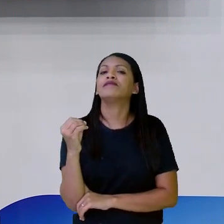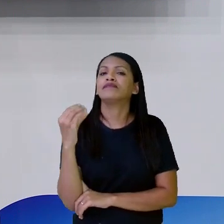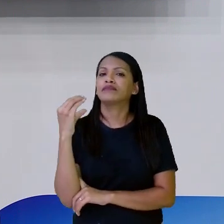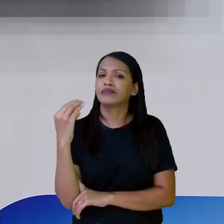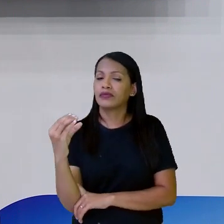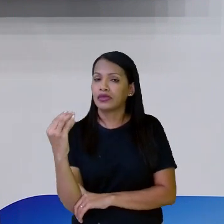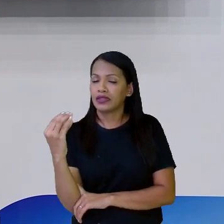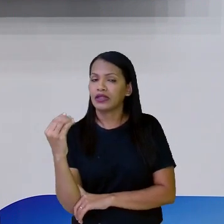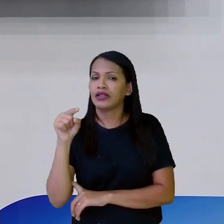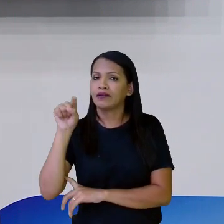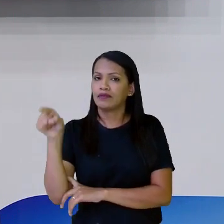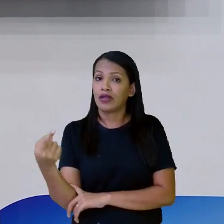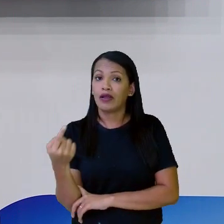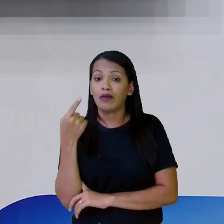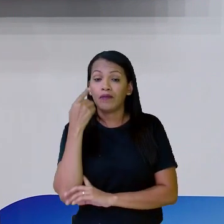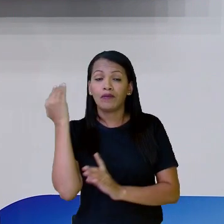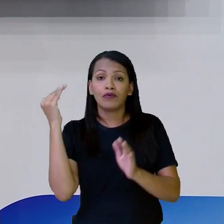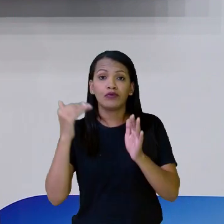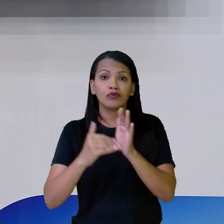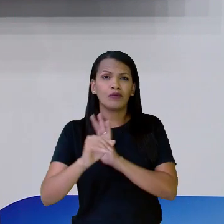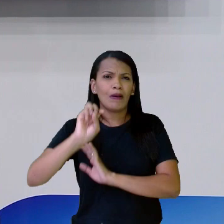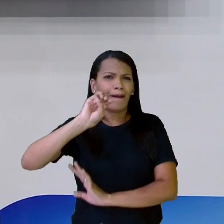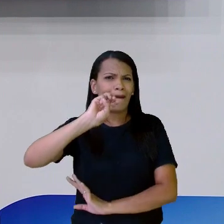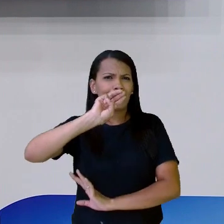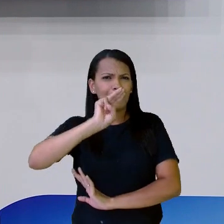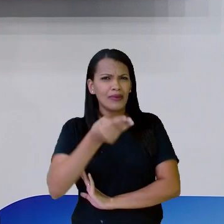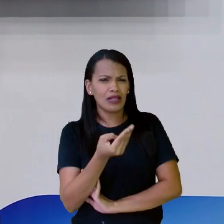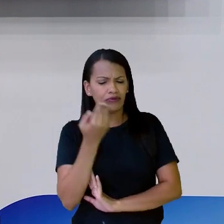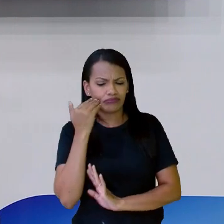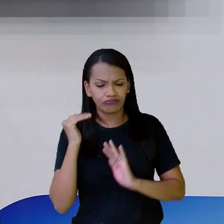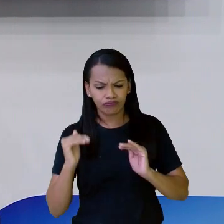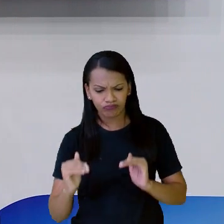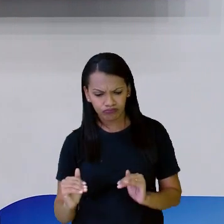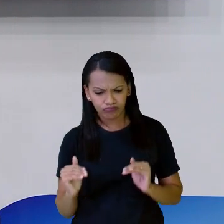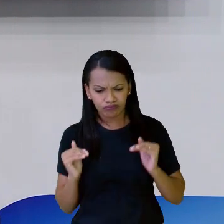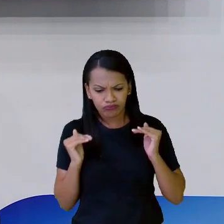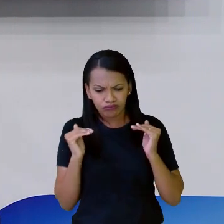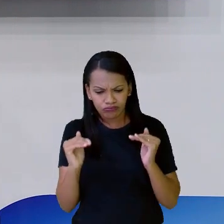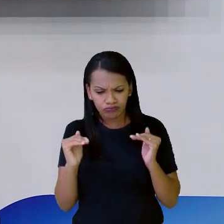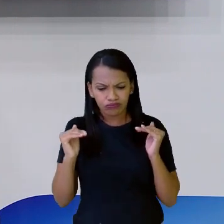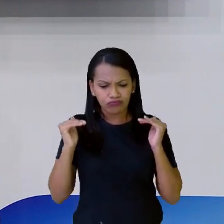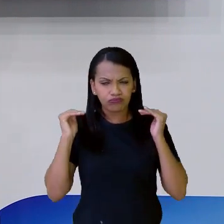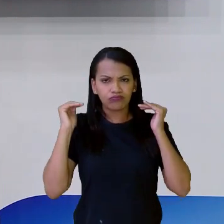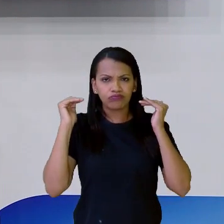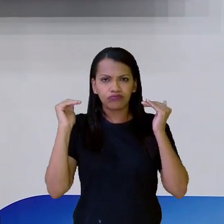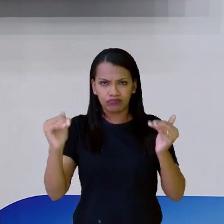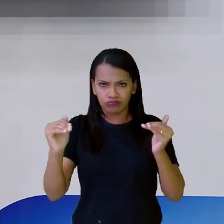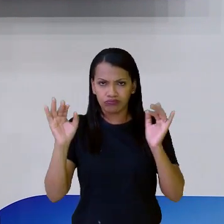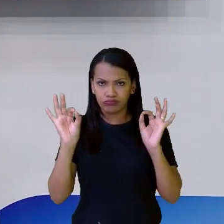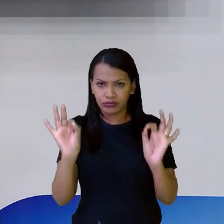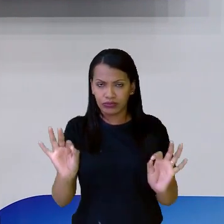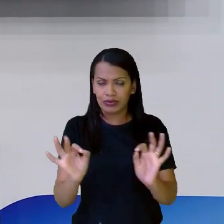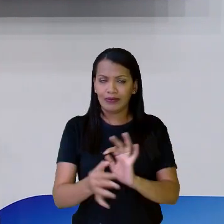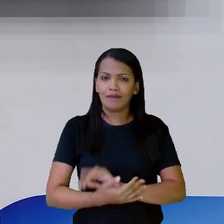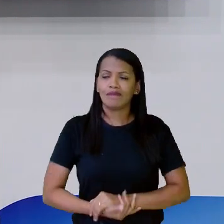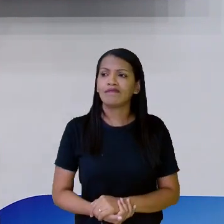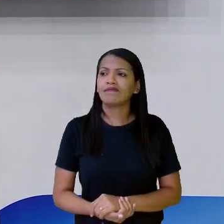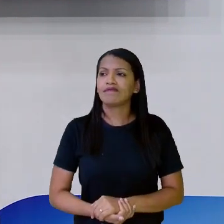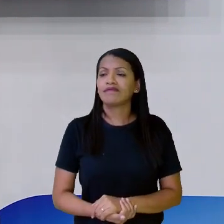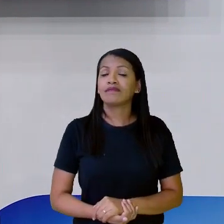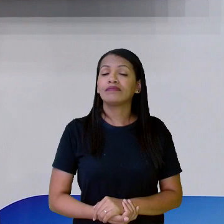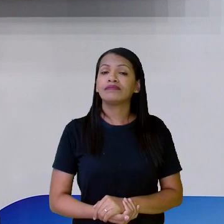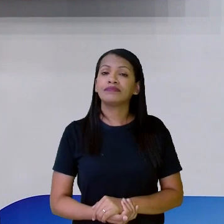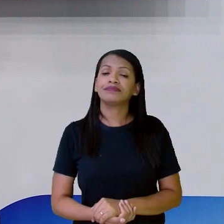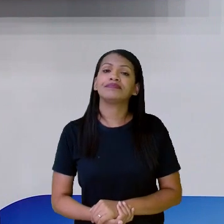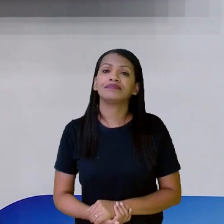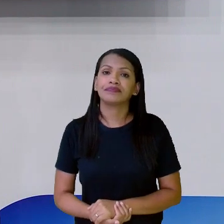último, milhão. Entenderam? Fluiu, fluiu e fluiu muito bem.